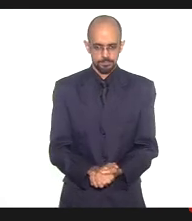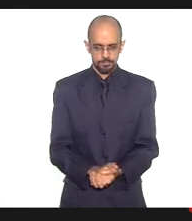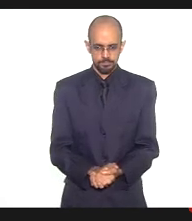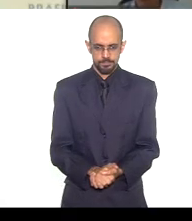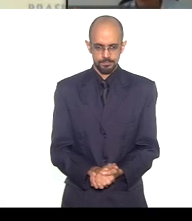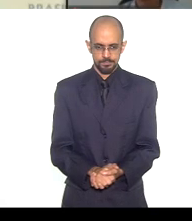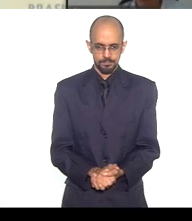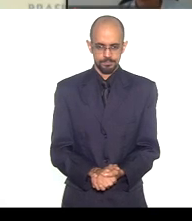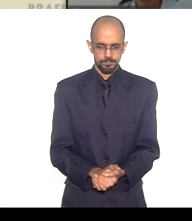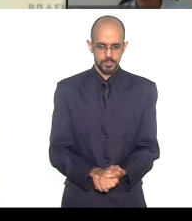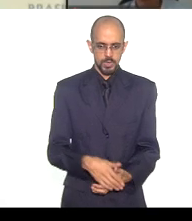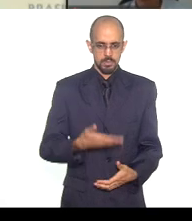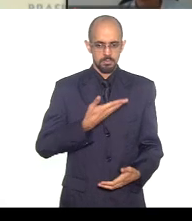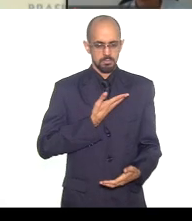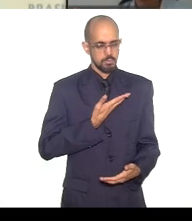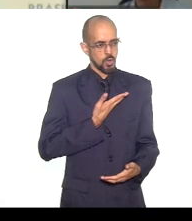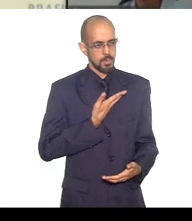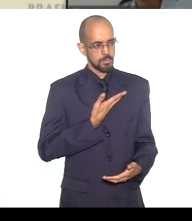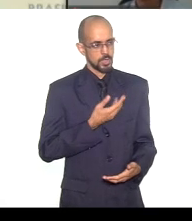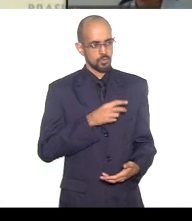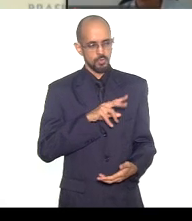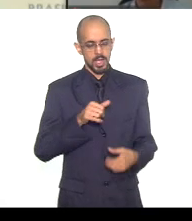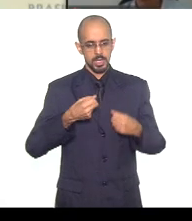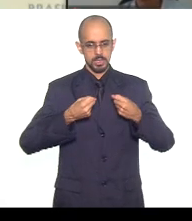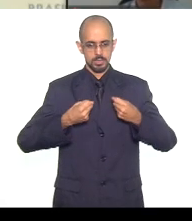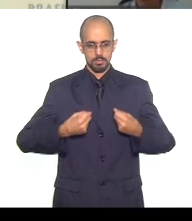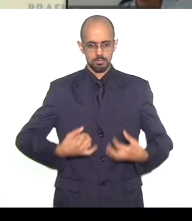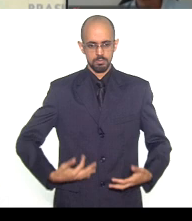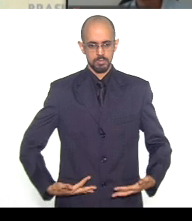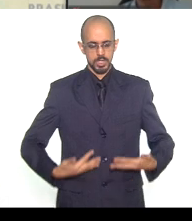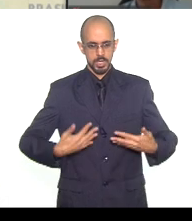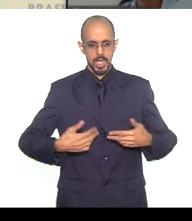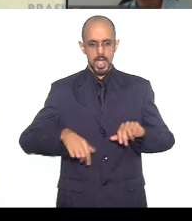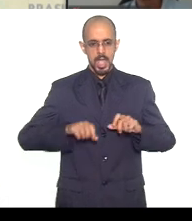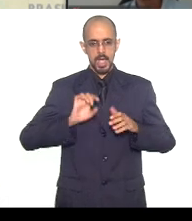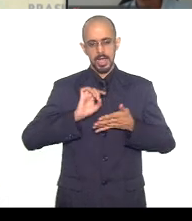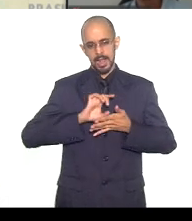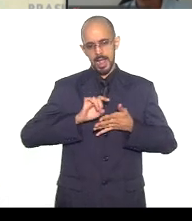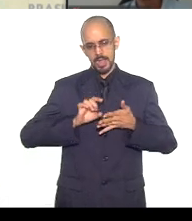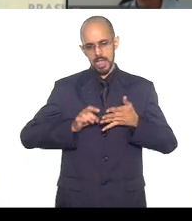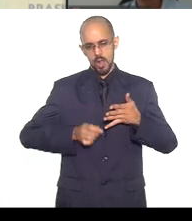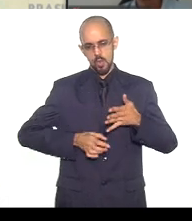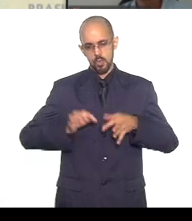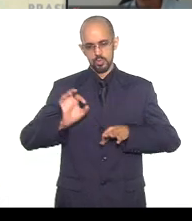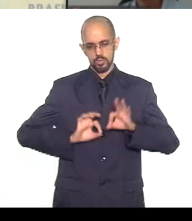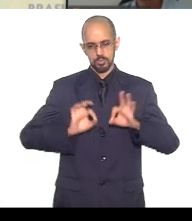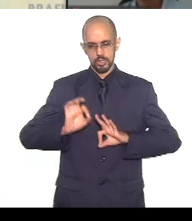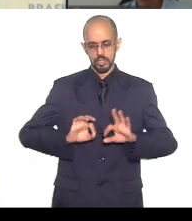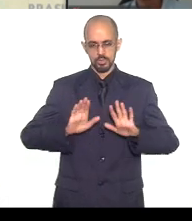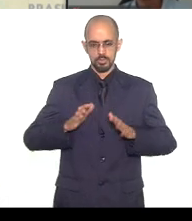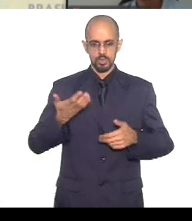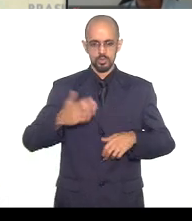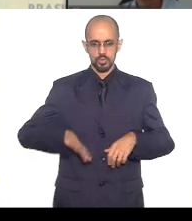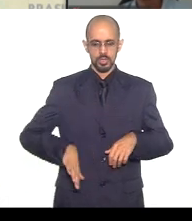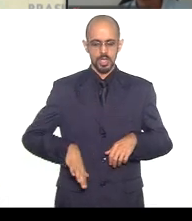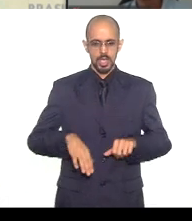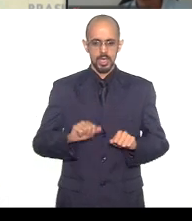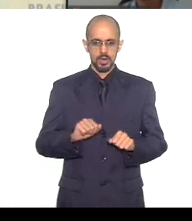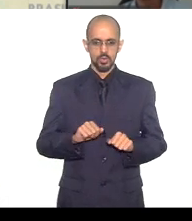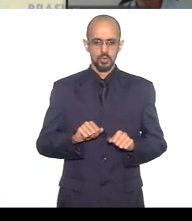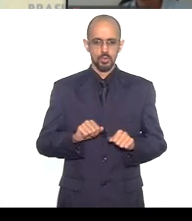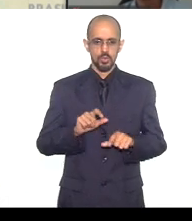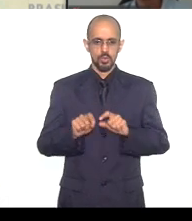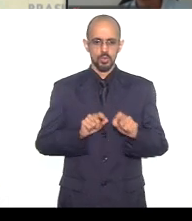O meu colega Andriz vai falar um pouquinho mais sobre cada um desses projetos na apresentação dele, tá? Mas eu não queria deixar de mencionar o nosso compromisso aí, o